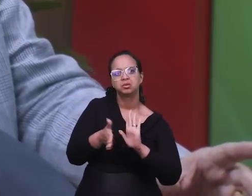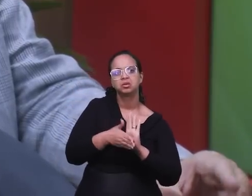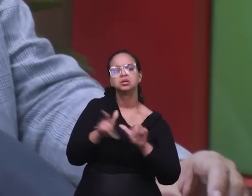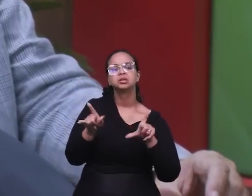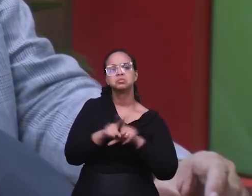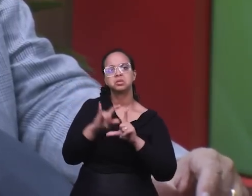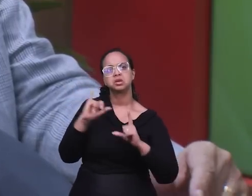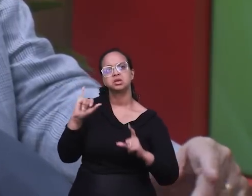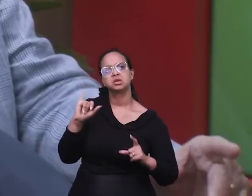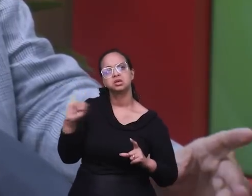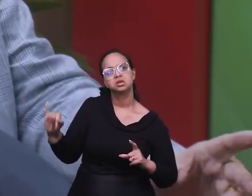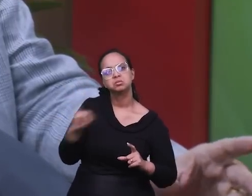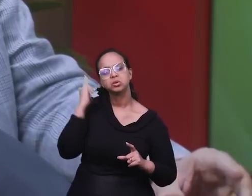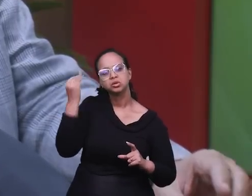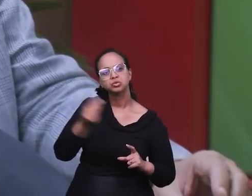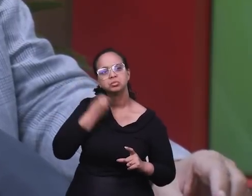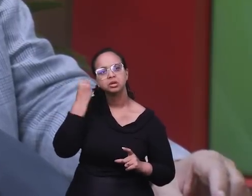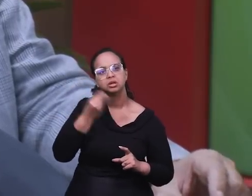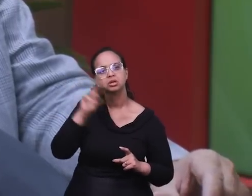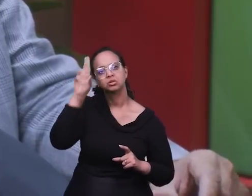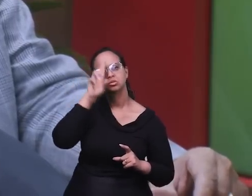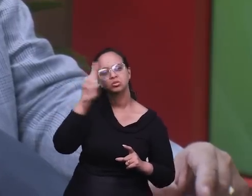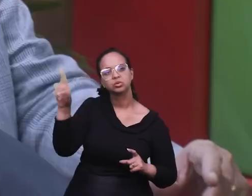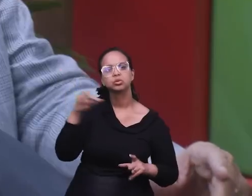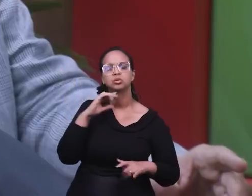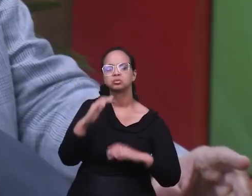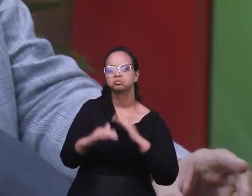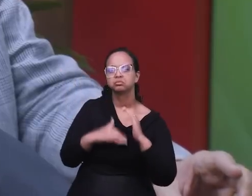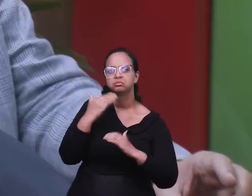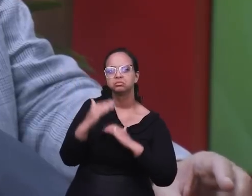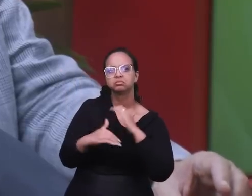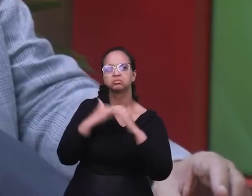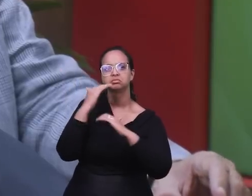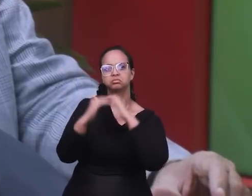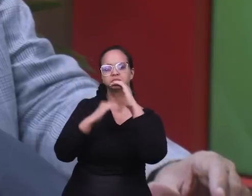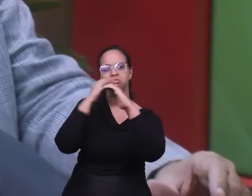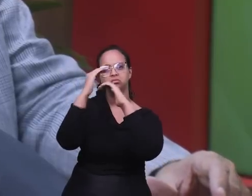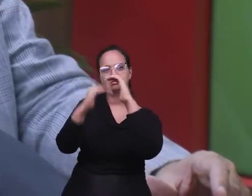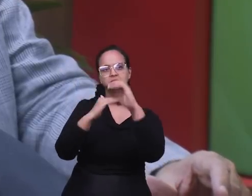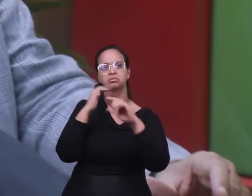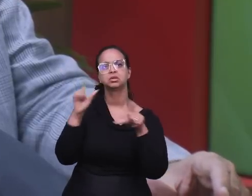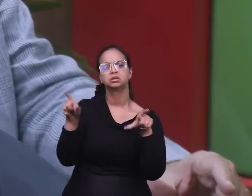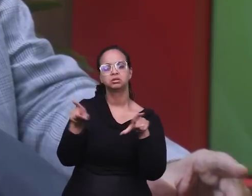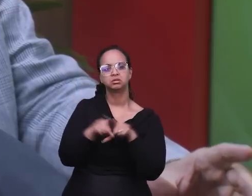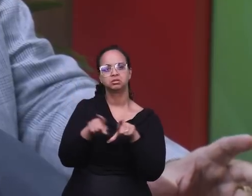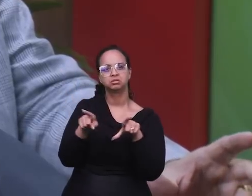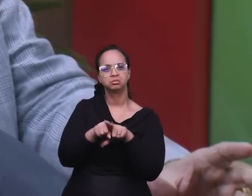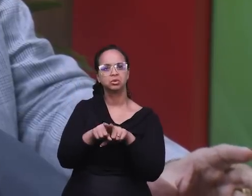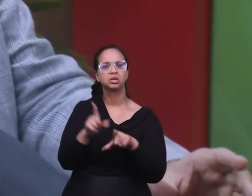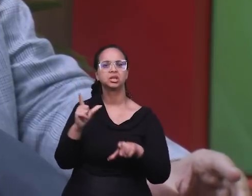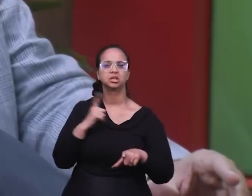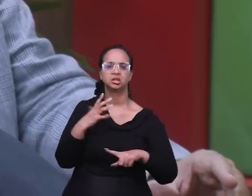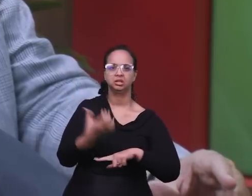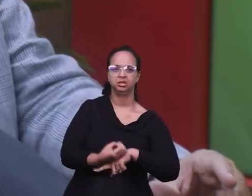com o Senhor, a edificação espiritual, o crescimento espiritual. Glória a Deus. Né? A gente